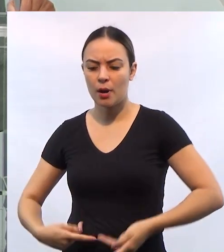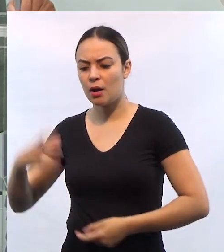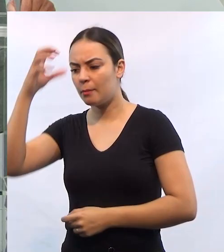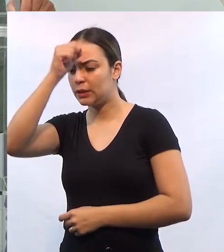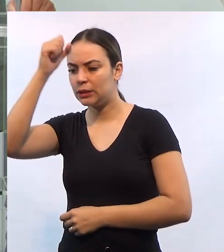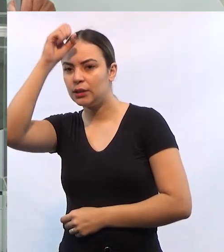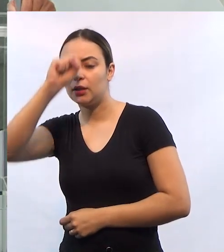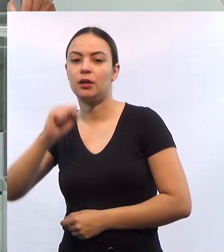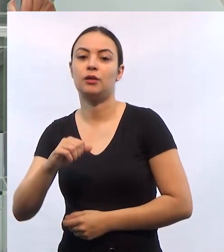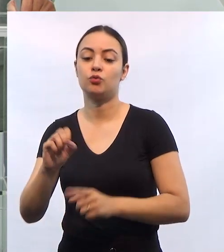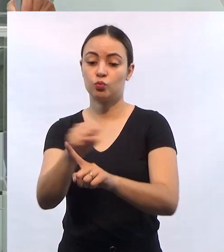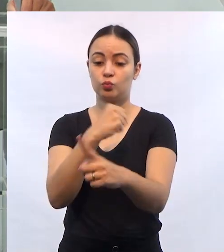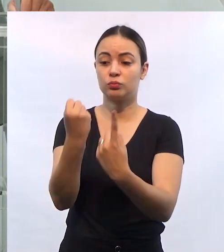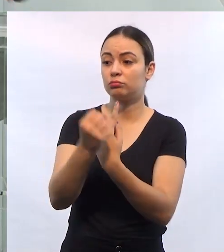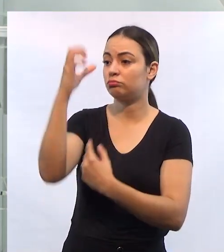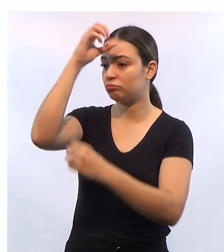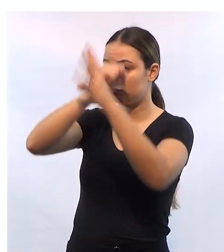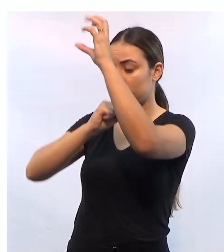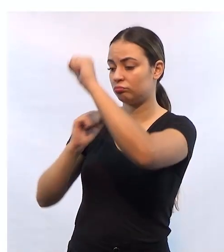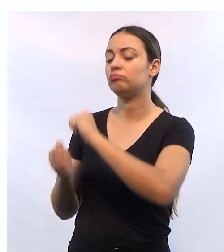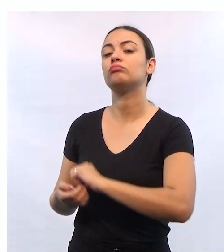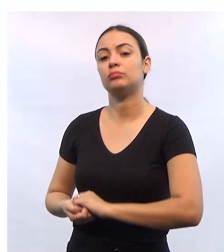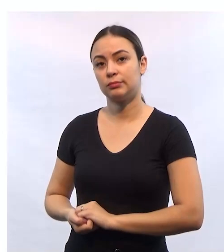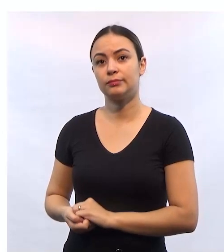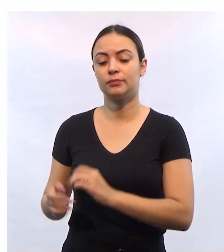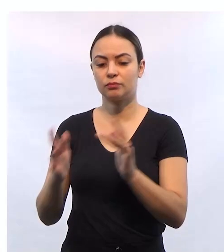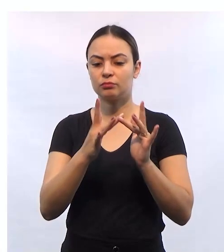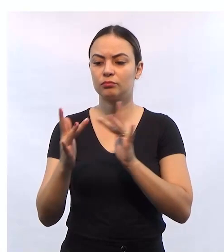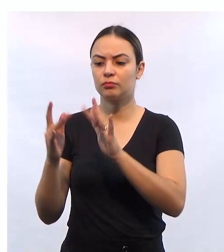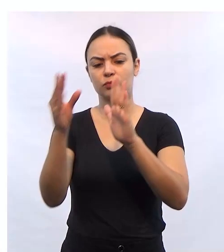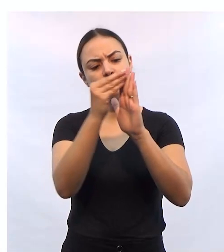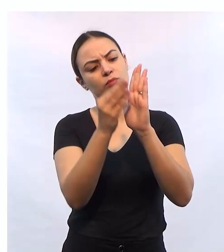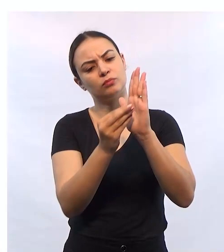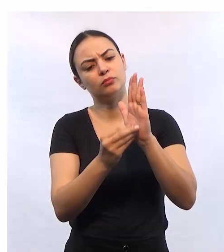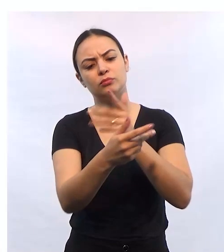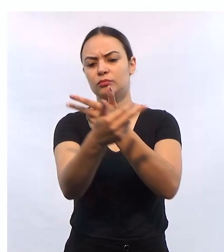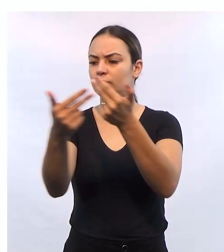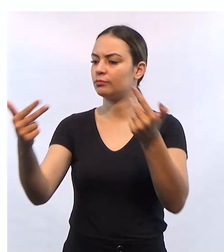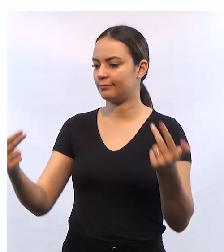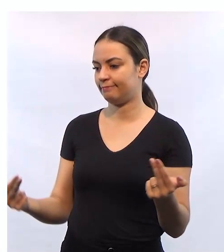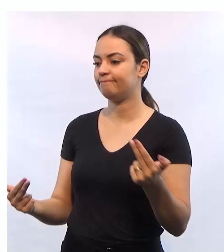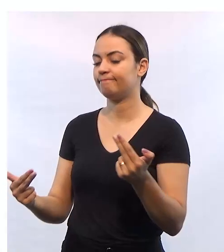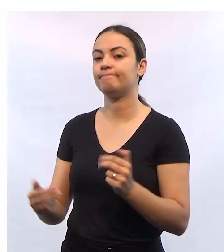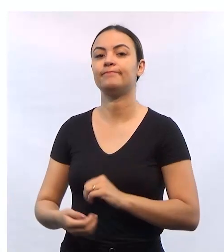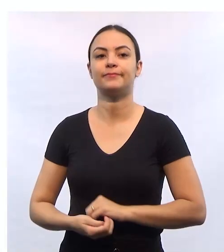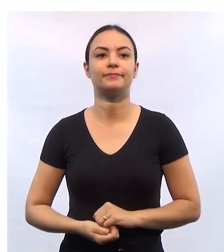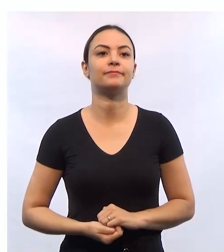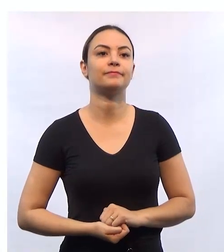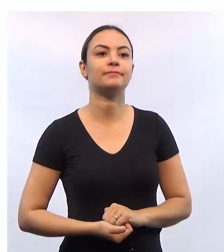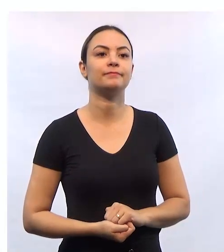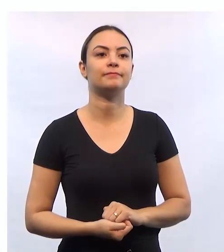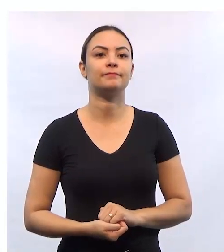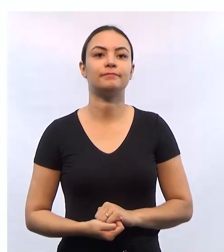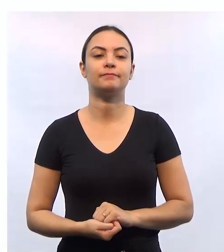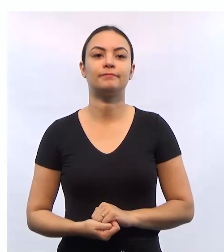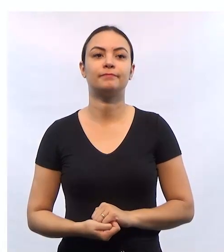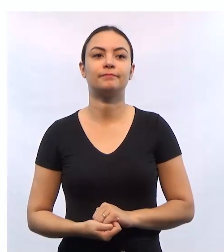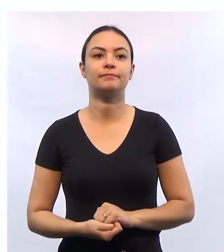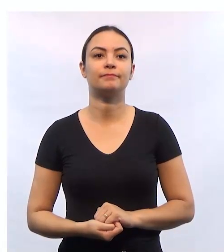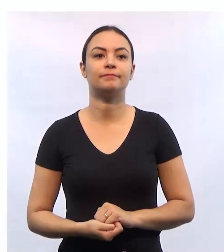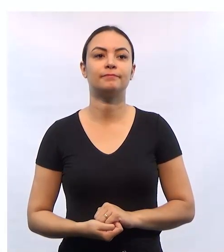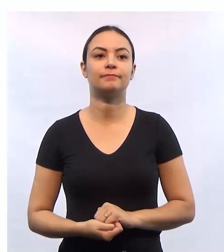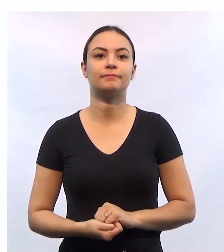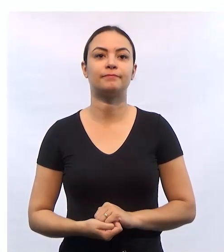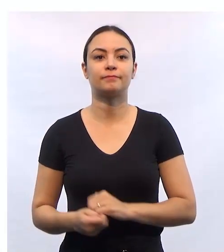Tá ok? Olha lá. Ó. O desenvolvimento organizacional surgiu a partir de 62,